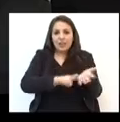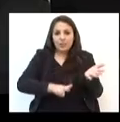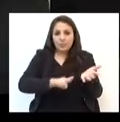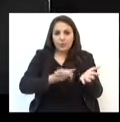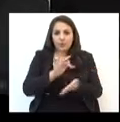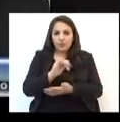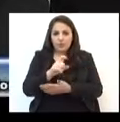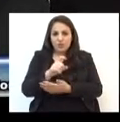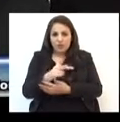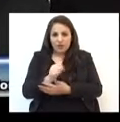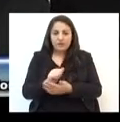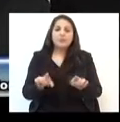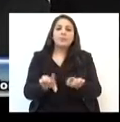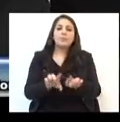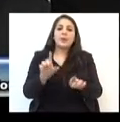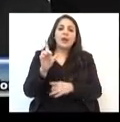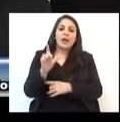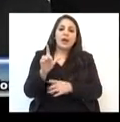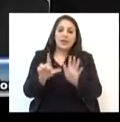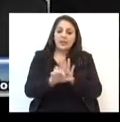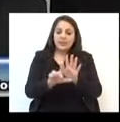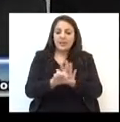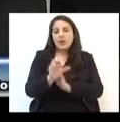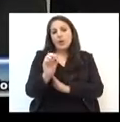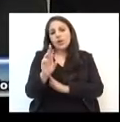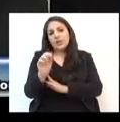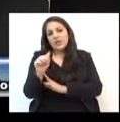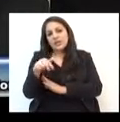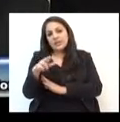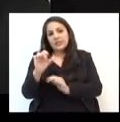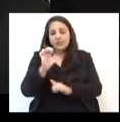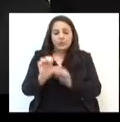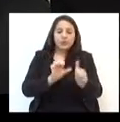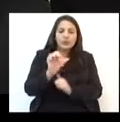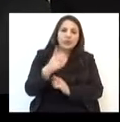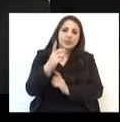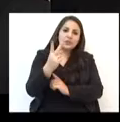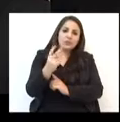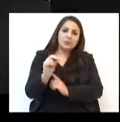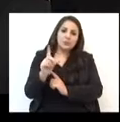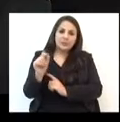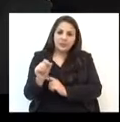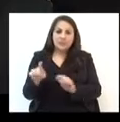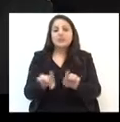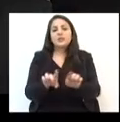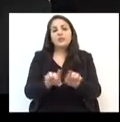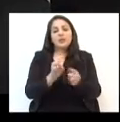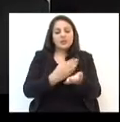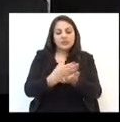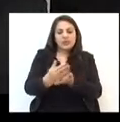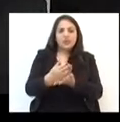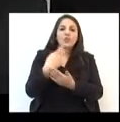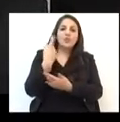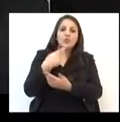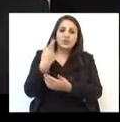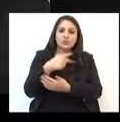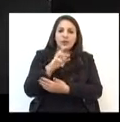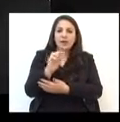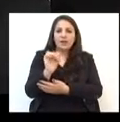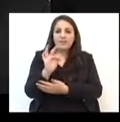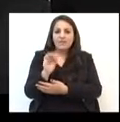lei orgânica, que foi alterado em 2010, com uma emenda de iniciativa do então vereador Rafael